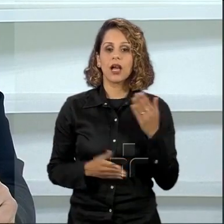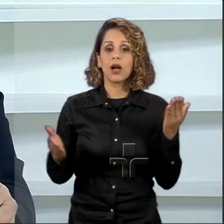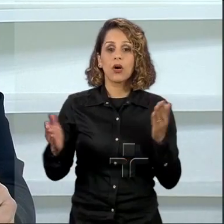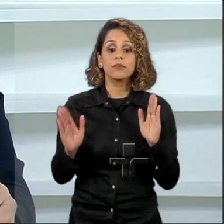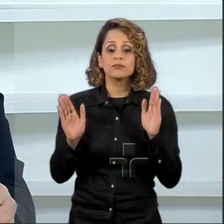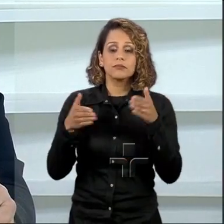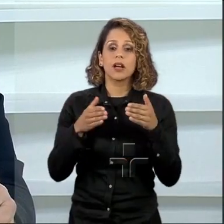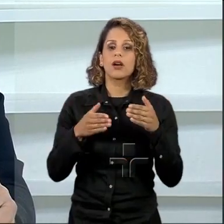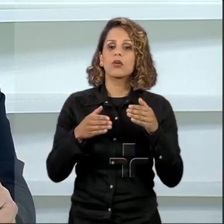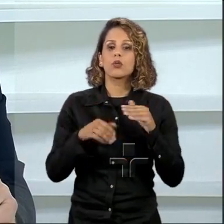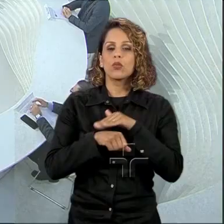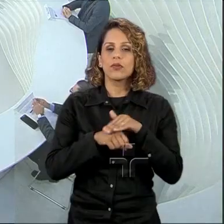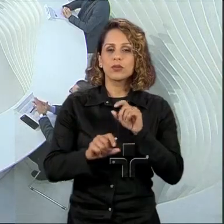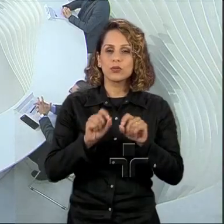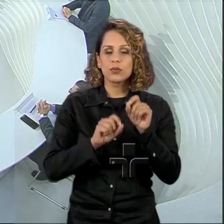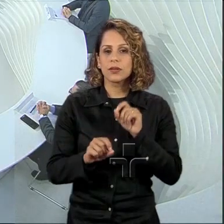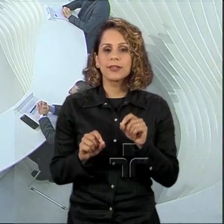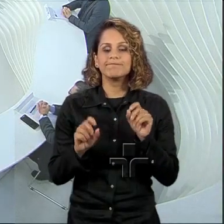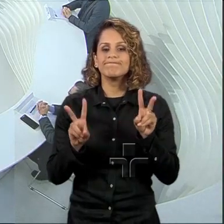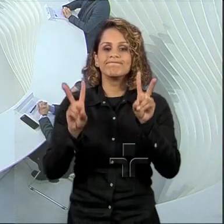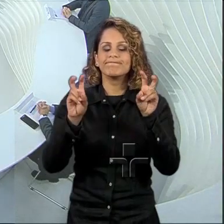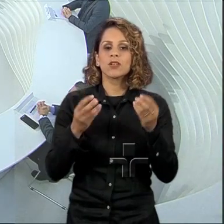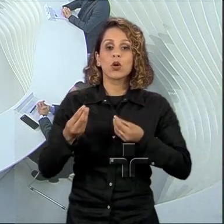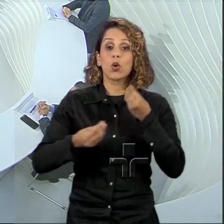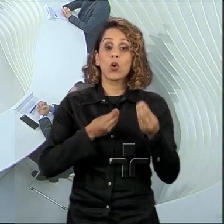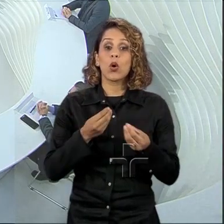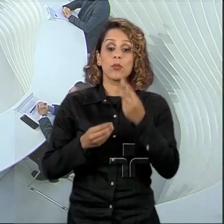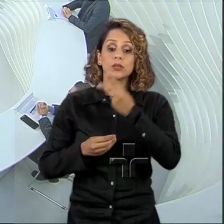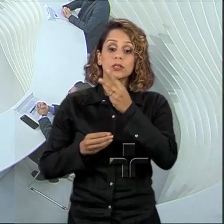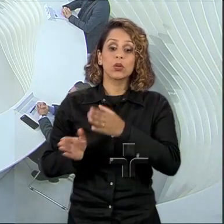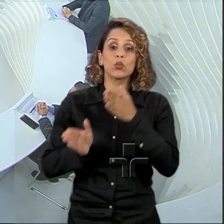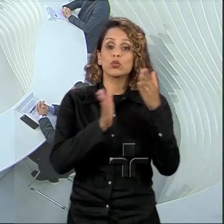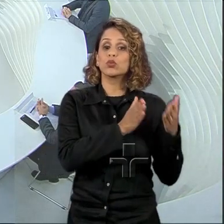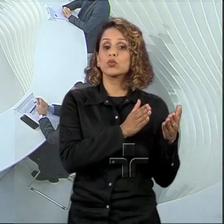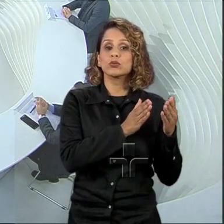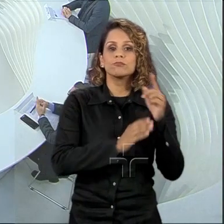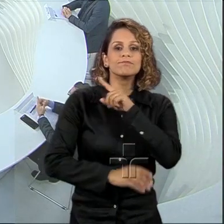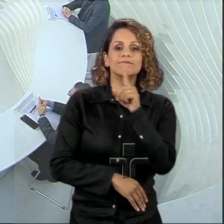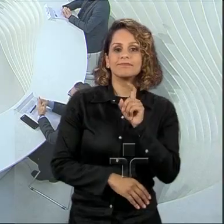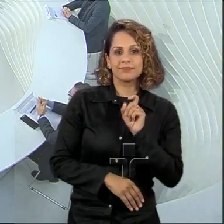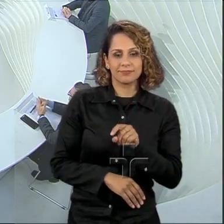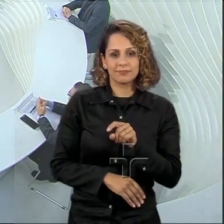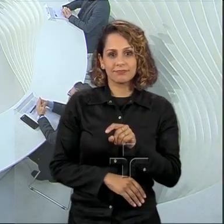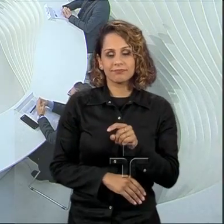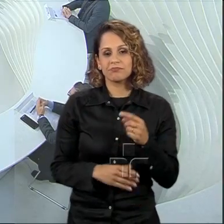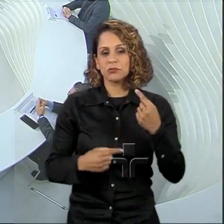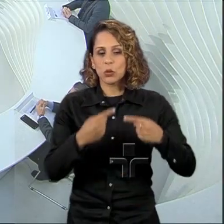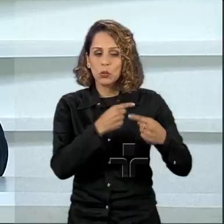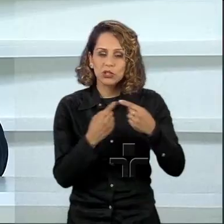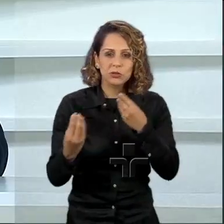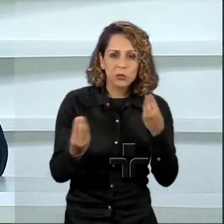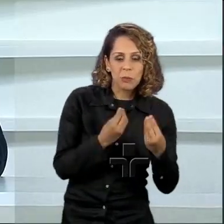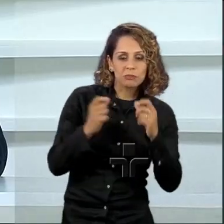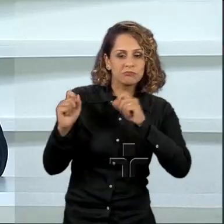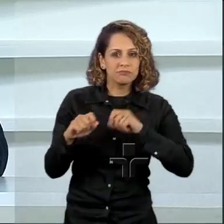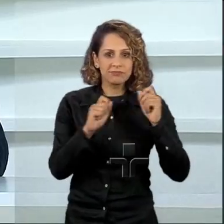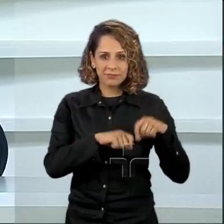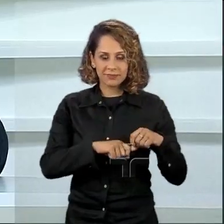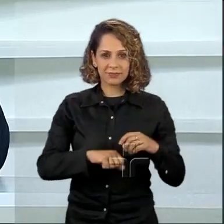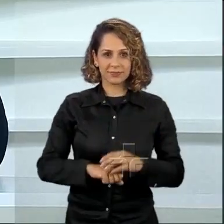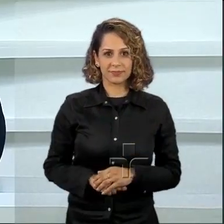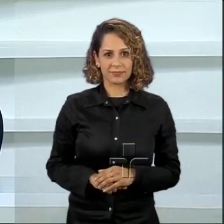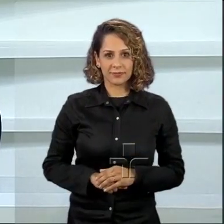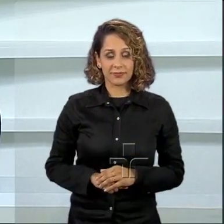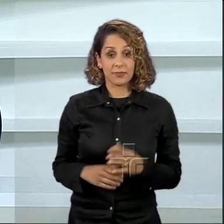agora sobre o que fazer no segundo turno. Estamos discutindo aqui algumas possibilidades. Eu queria,